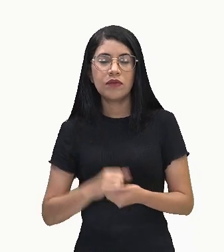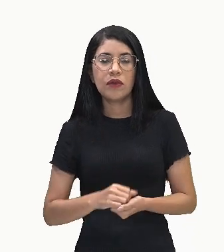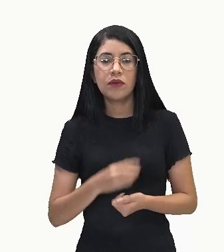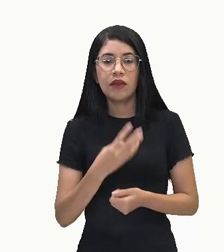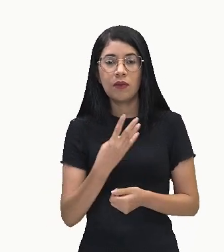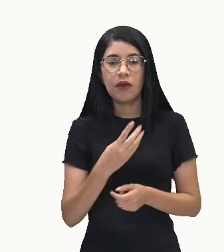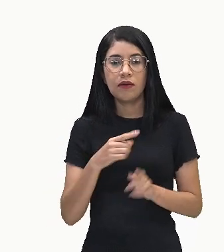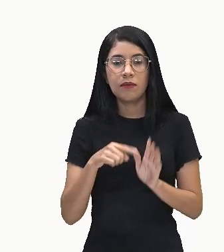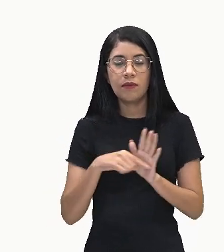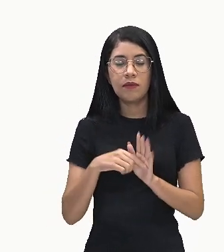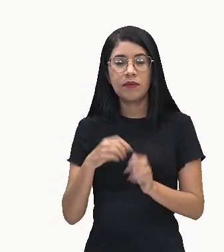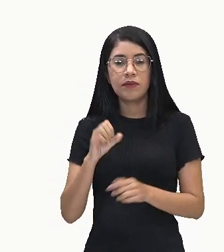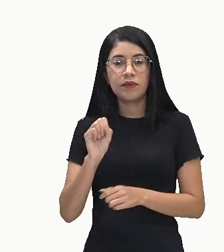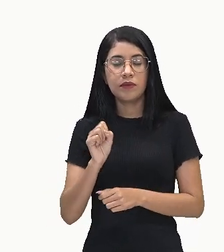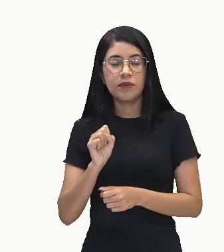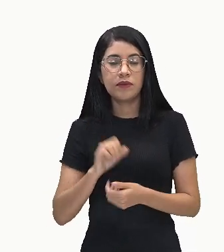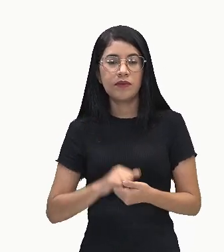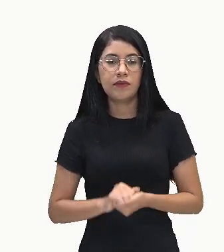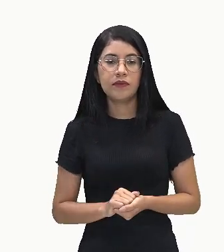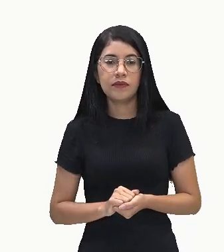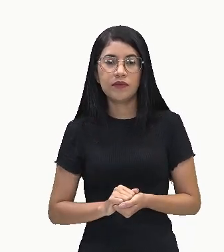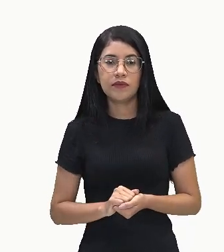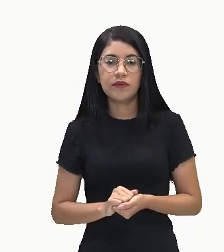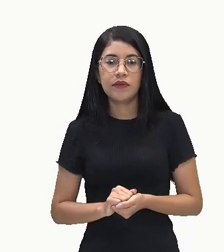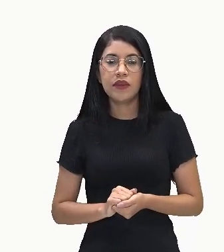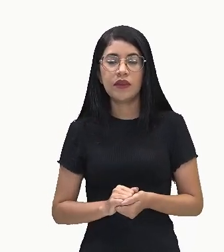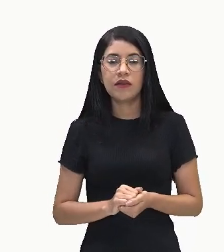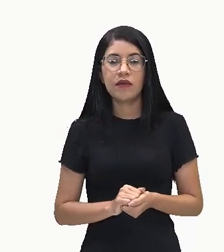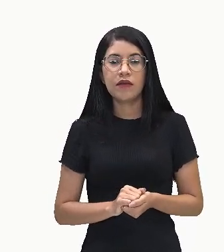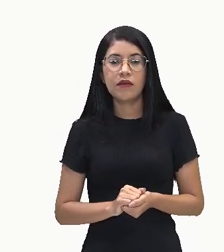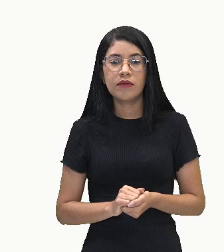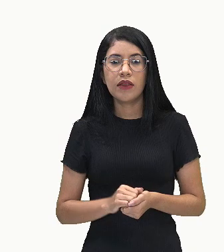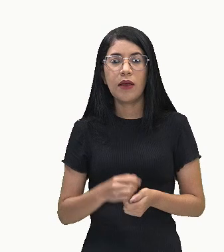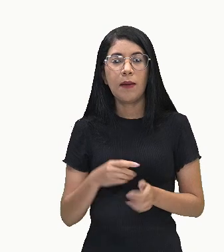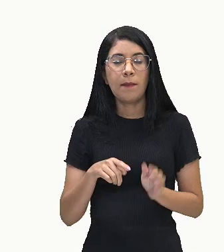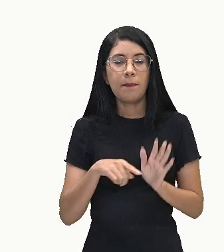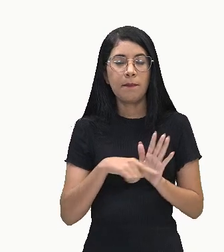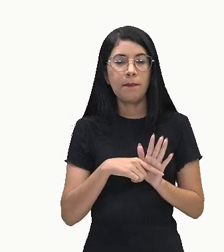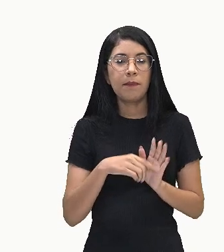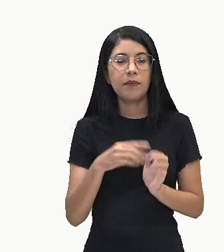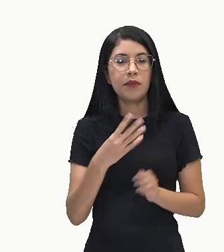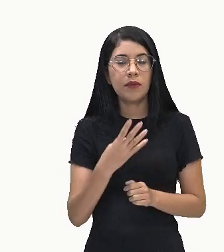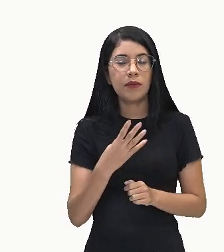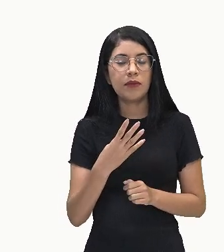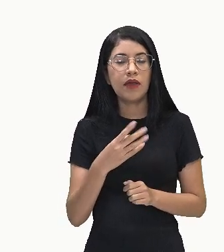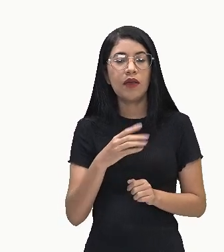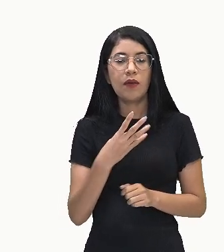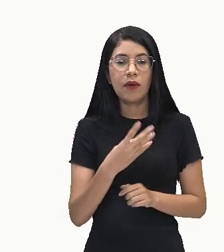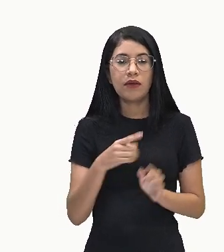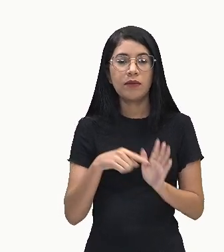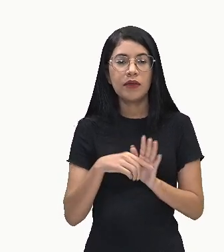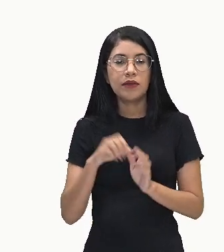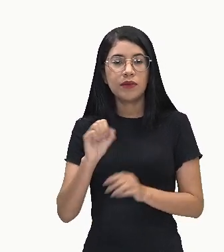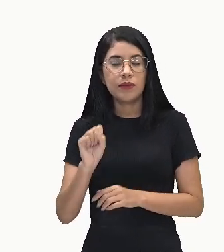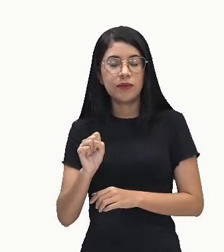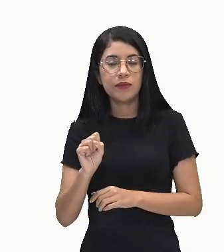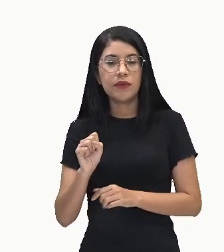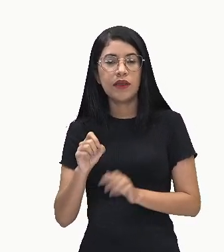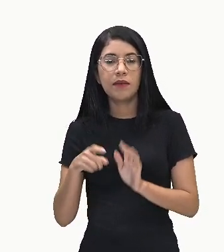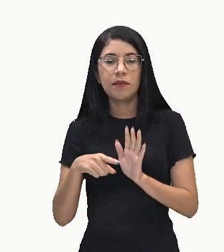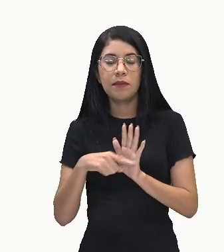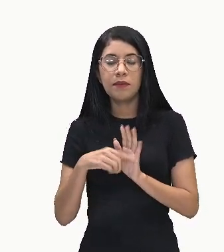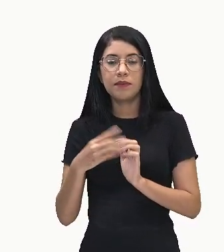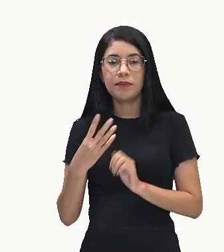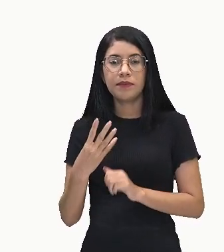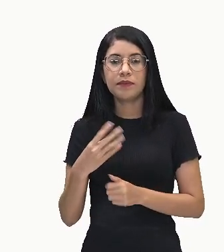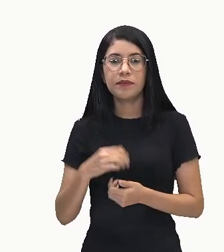quadrado, 2 ao quadrado, 4. Menos 4 vezes 1 é 4, vezes 2, 8. E 4 menos 8 vai dar menos 4 aqui, tá, pessoal?